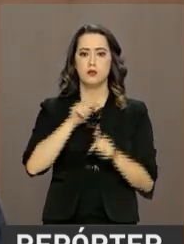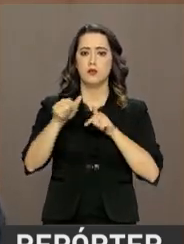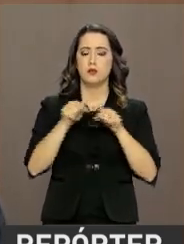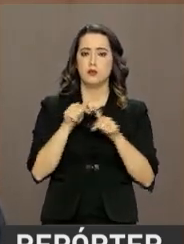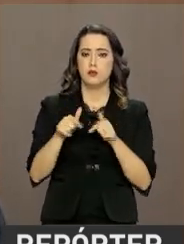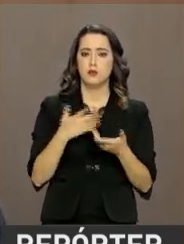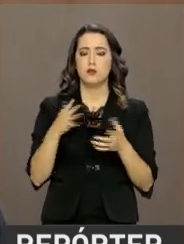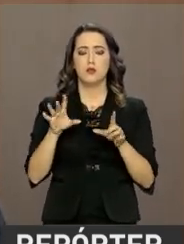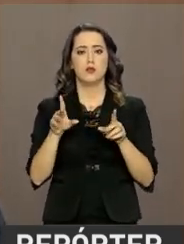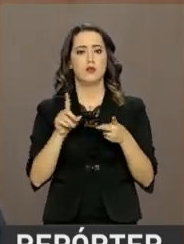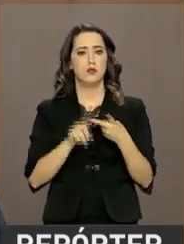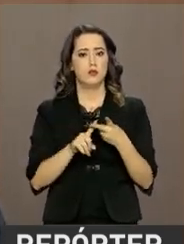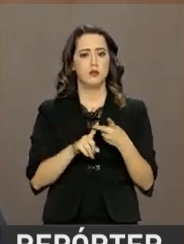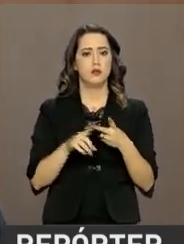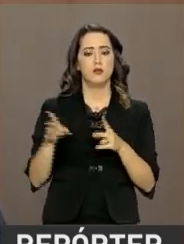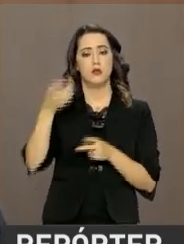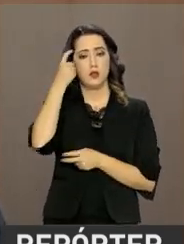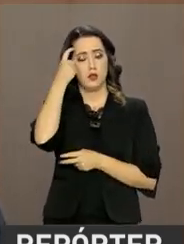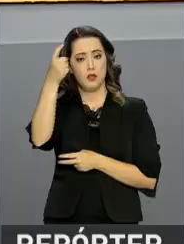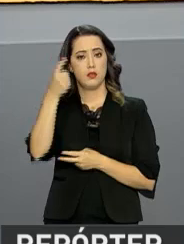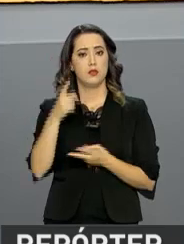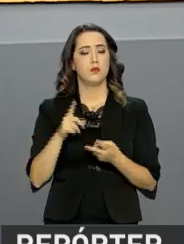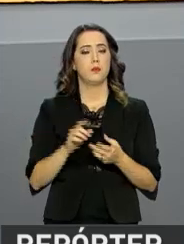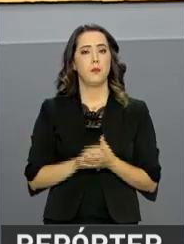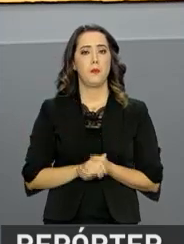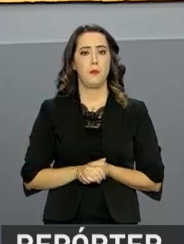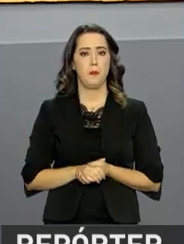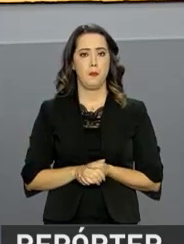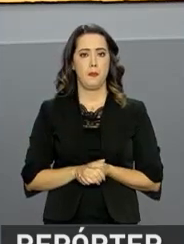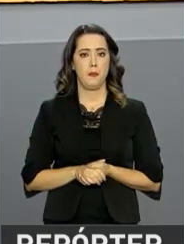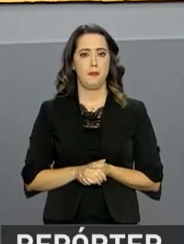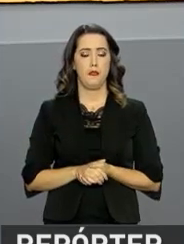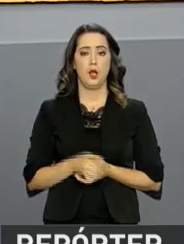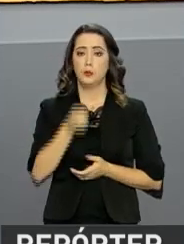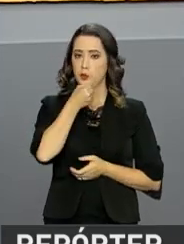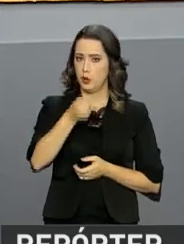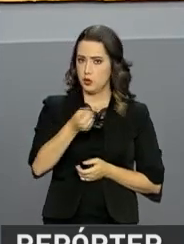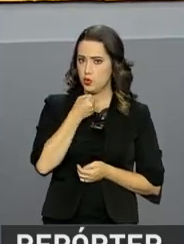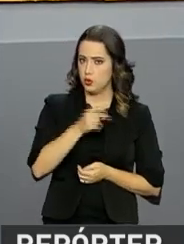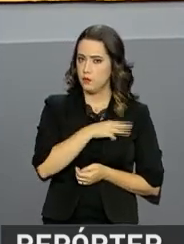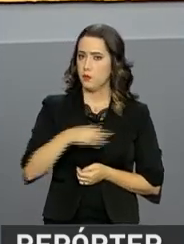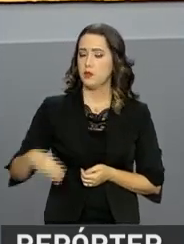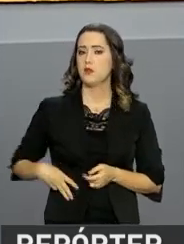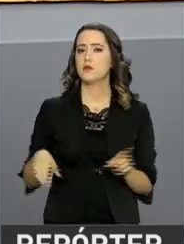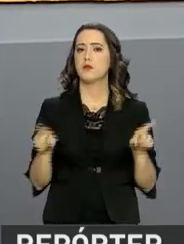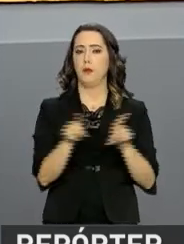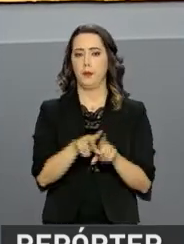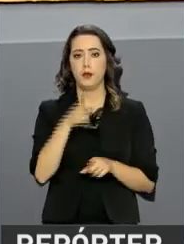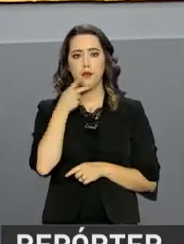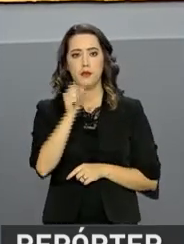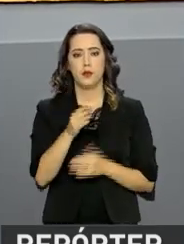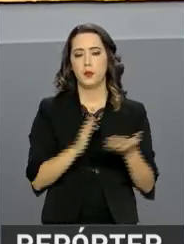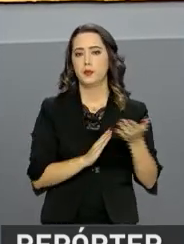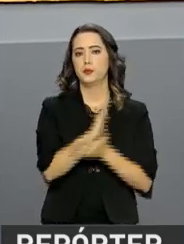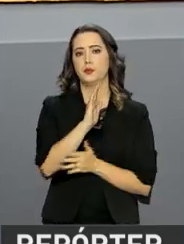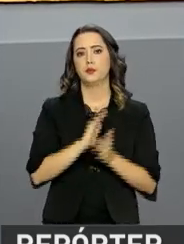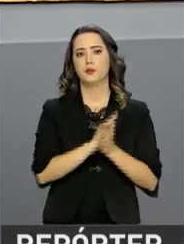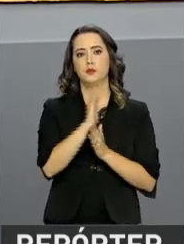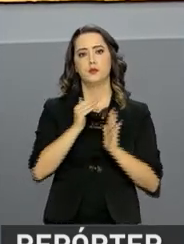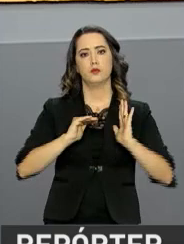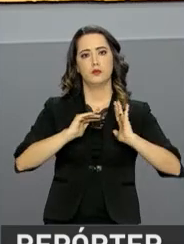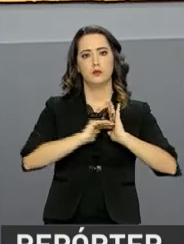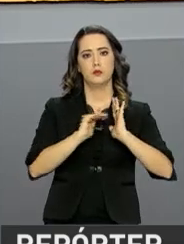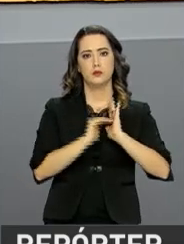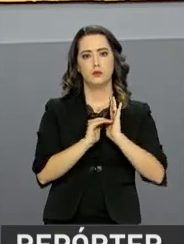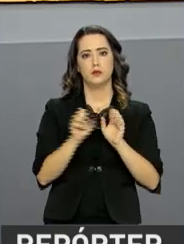operação a integração entre inteligência durante a coletiva o ministro falou ainda sobre a aprovação no senado federal